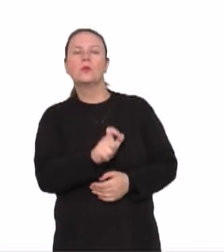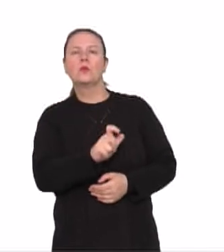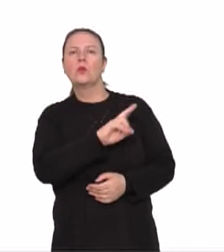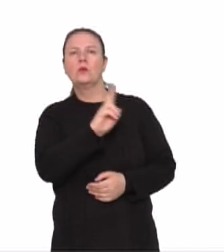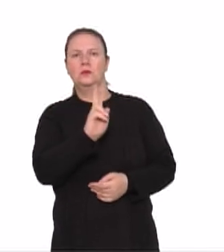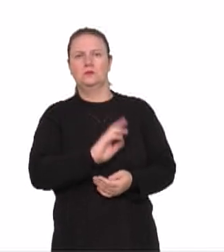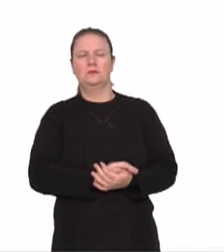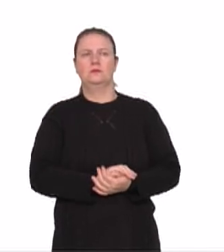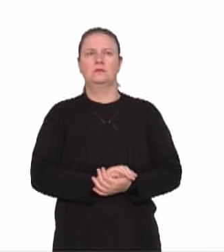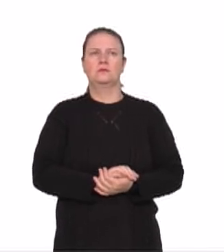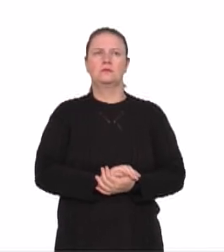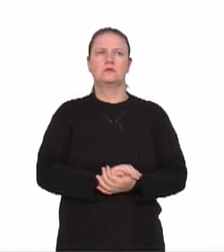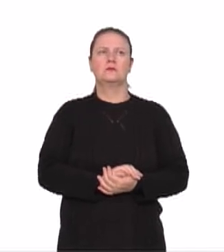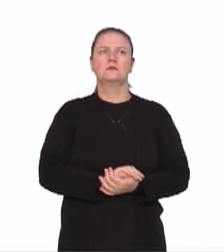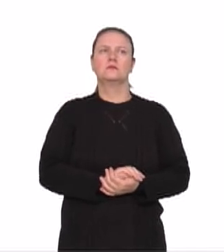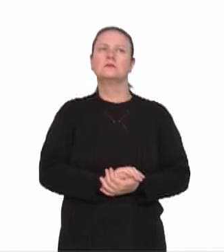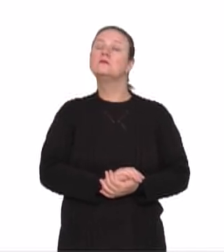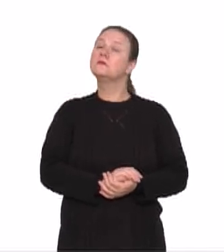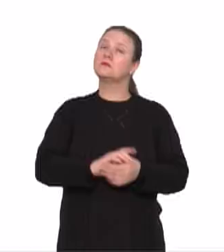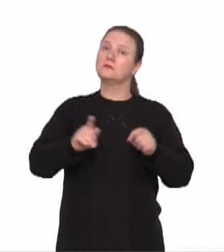frase.